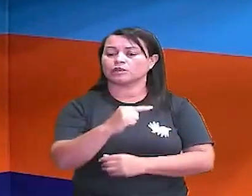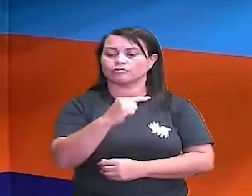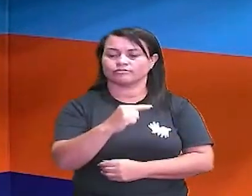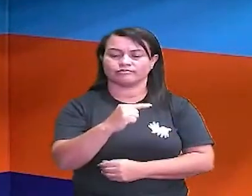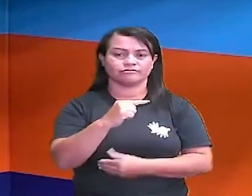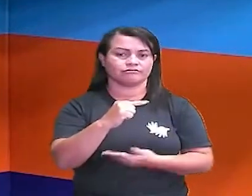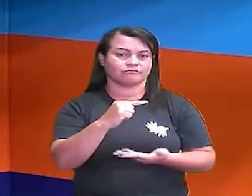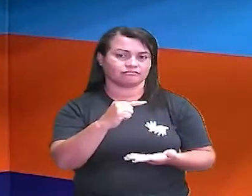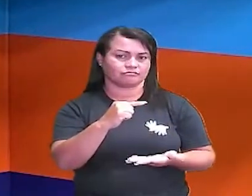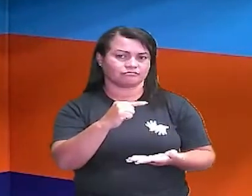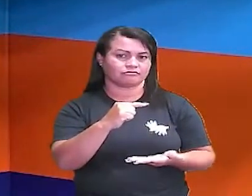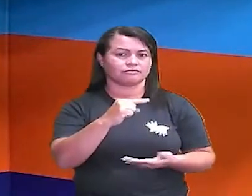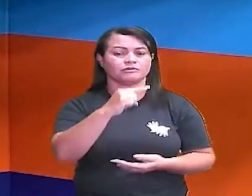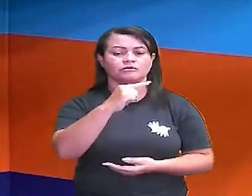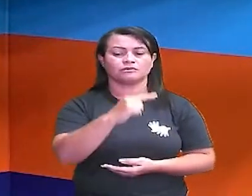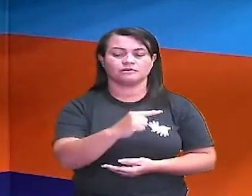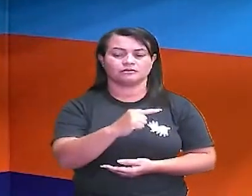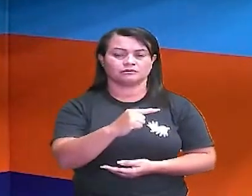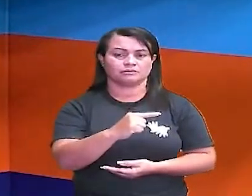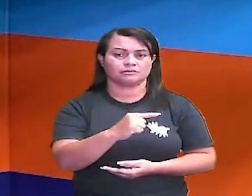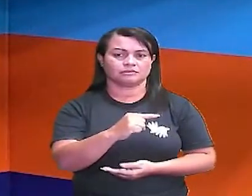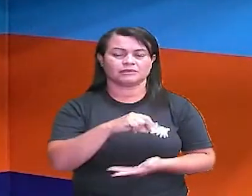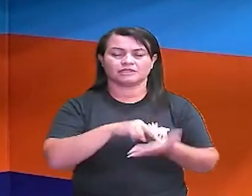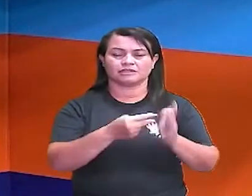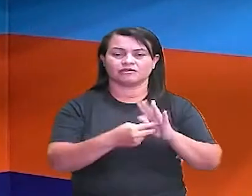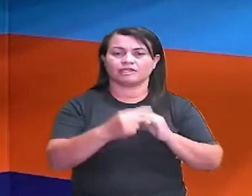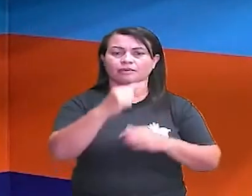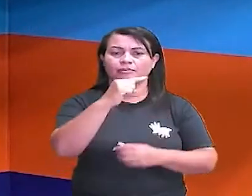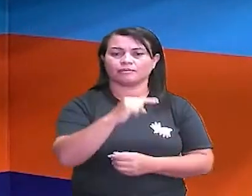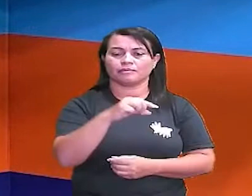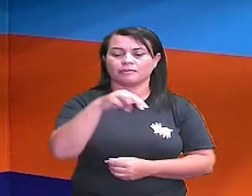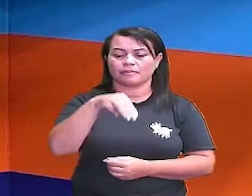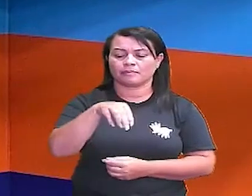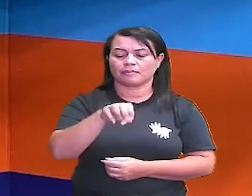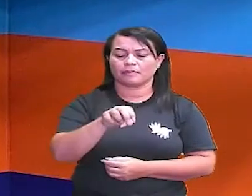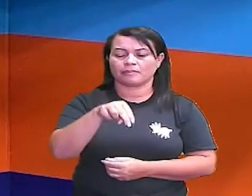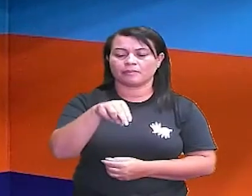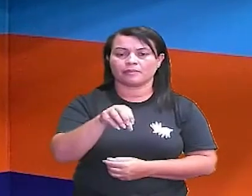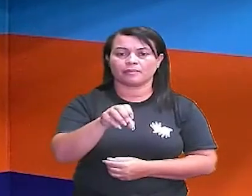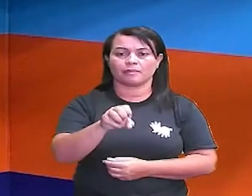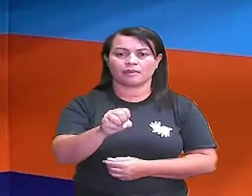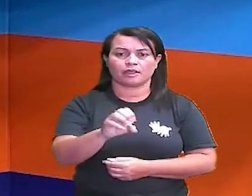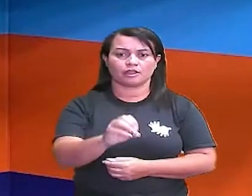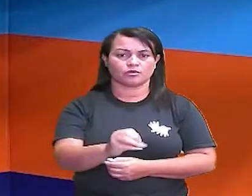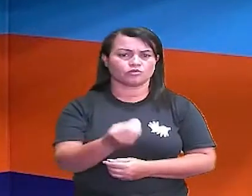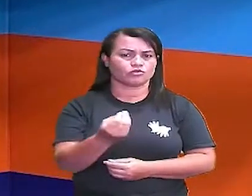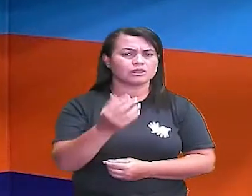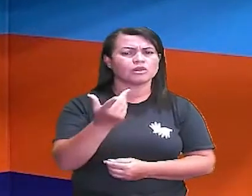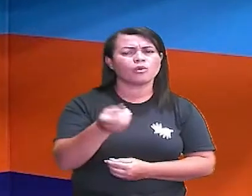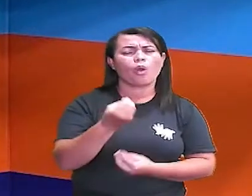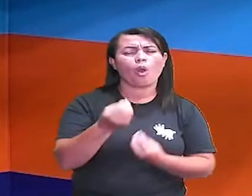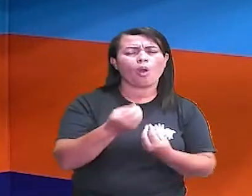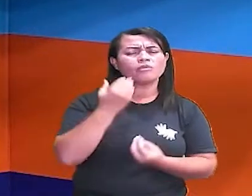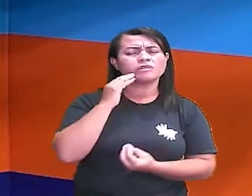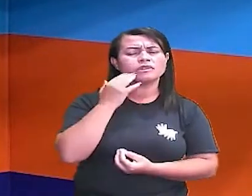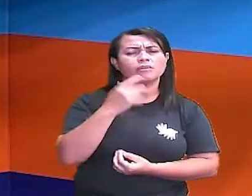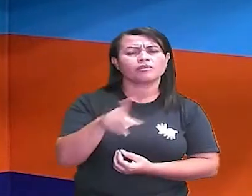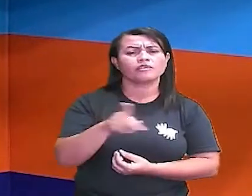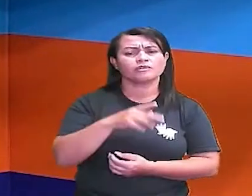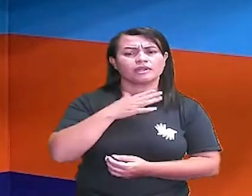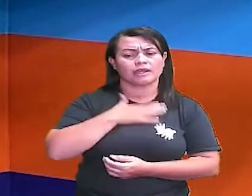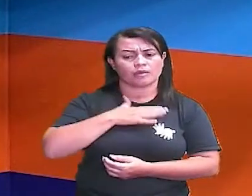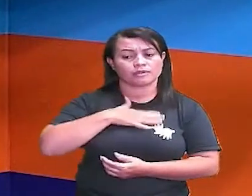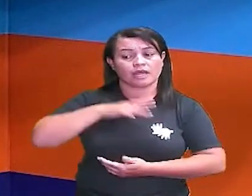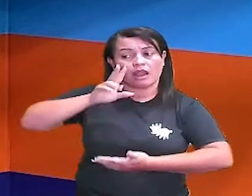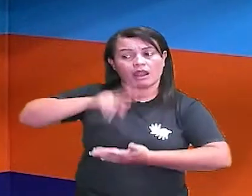sinalzinho é esse aqui, o sinalzinho de menos, tá certo? Ah, professora, como é que eu vou entender? Quando você lê o